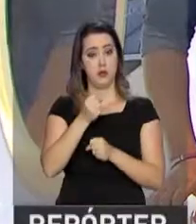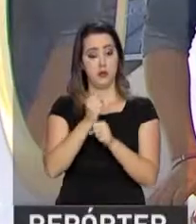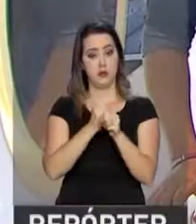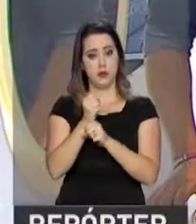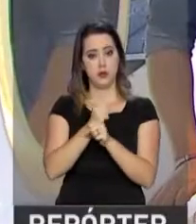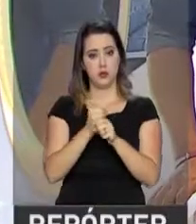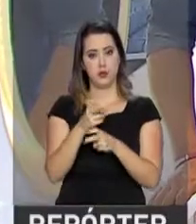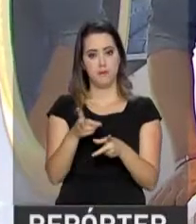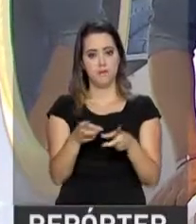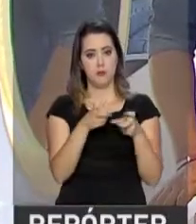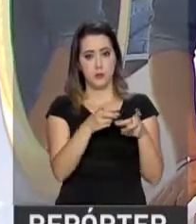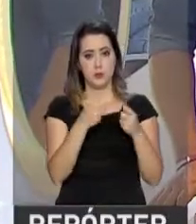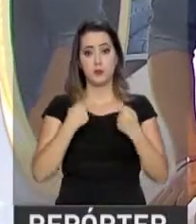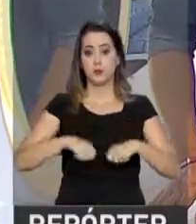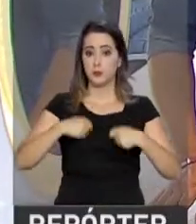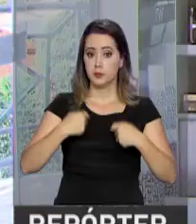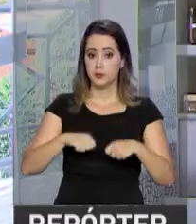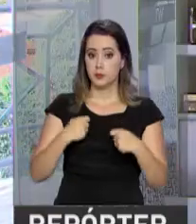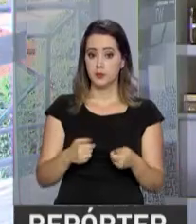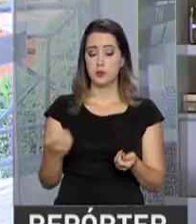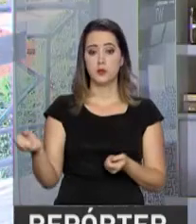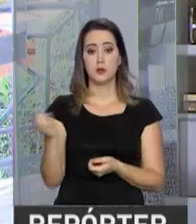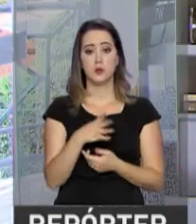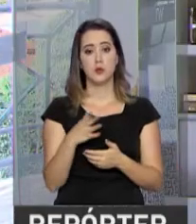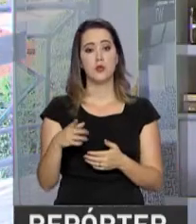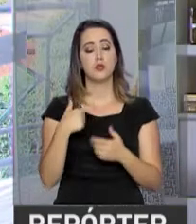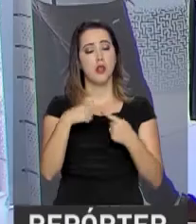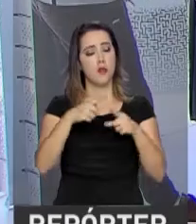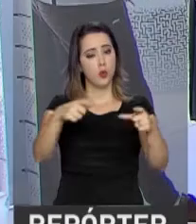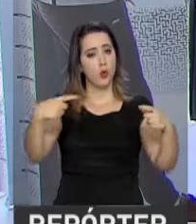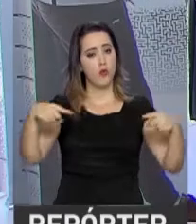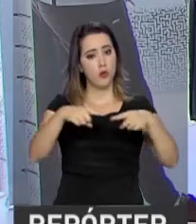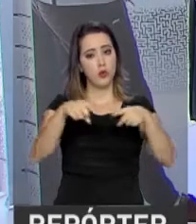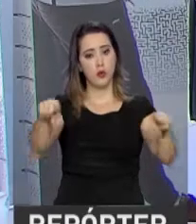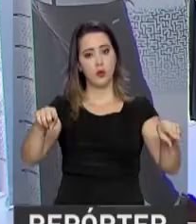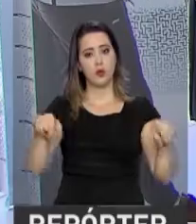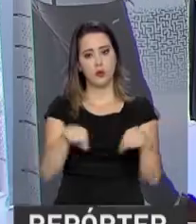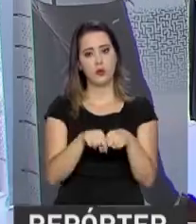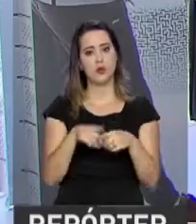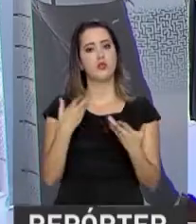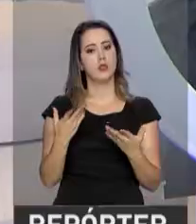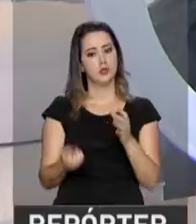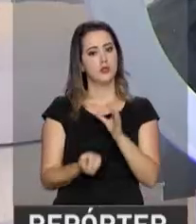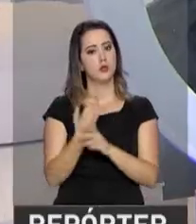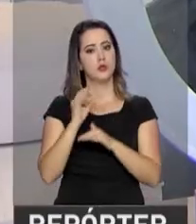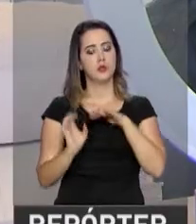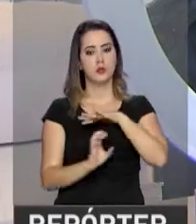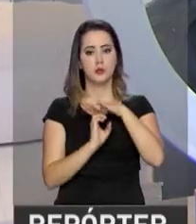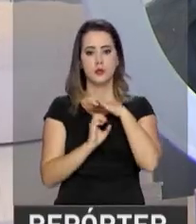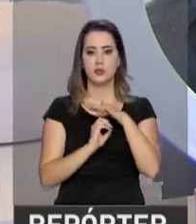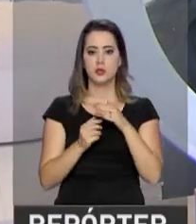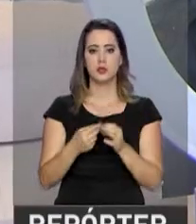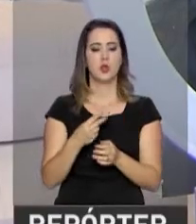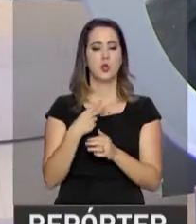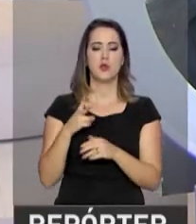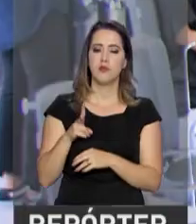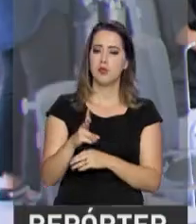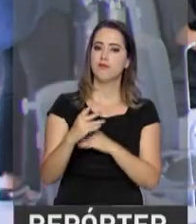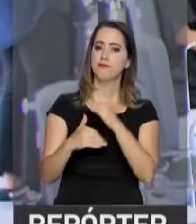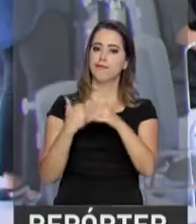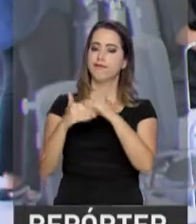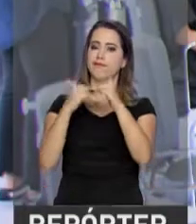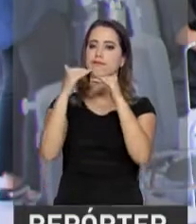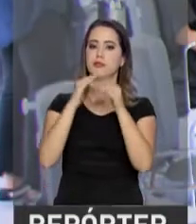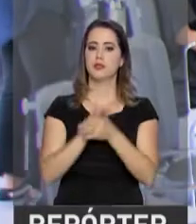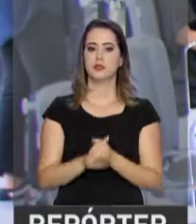percebeu que precisava investir em um negócio próprio desde então virou empresário e não parou de crescer